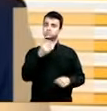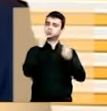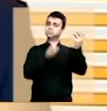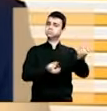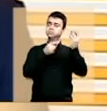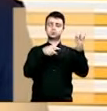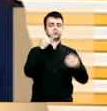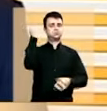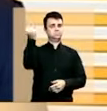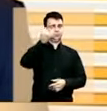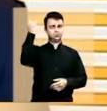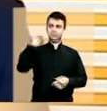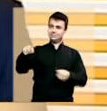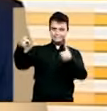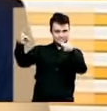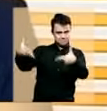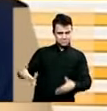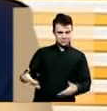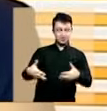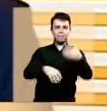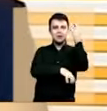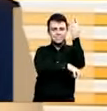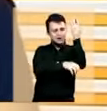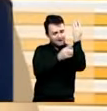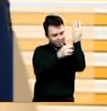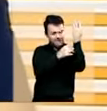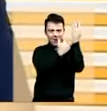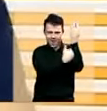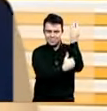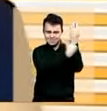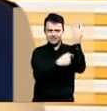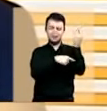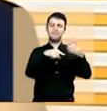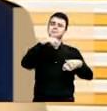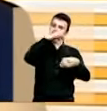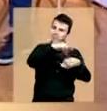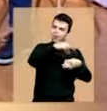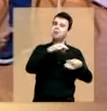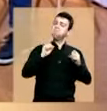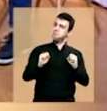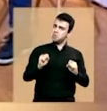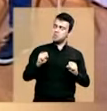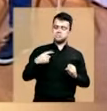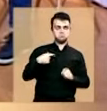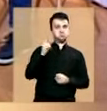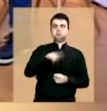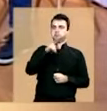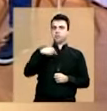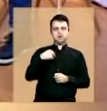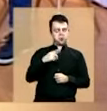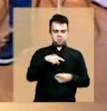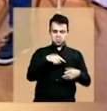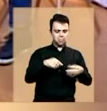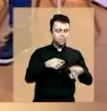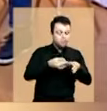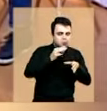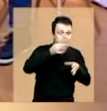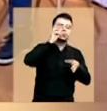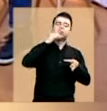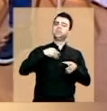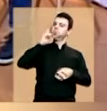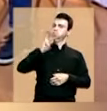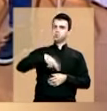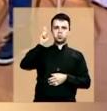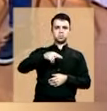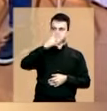notícia, que informação importante. A casca do abacaxi dá para fazer um chá, que com certeza é saudável. E eu nunca tomei chá de abacaxi. Ninguém me falou que eu